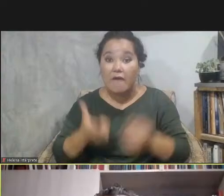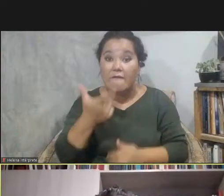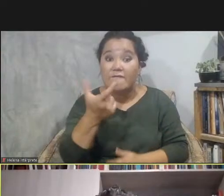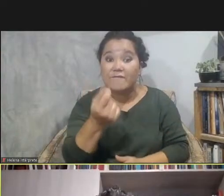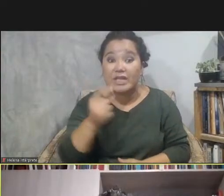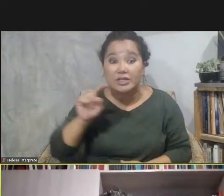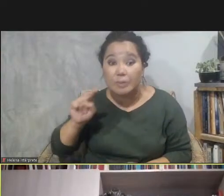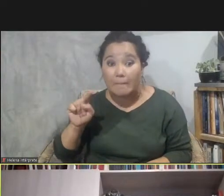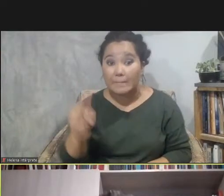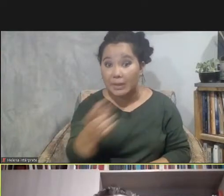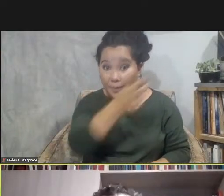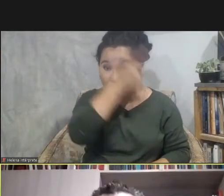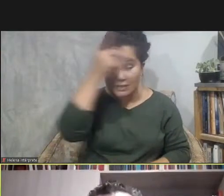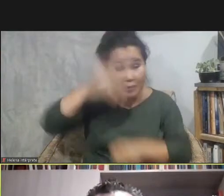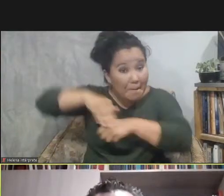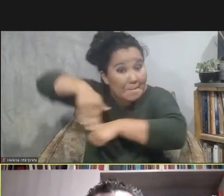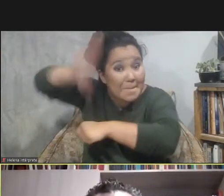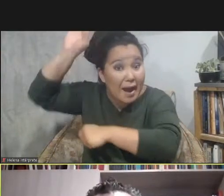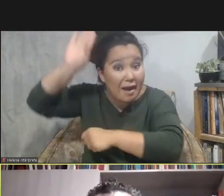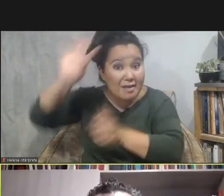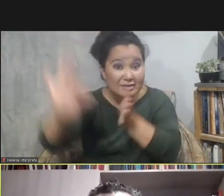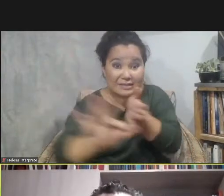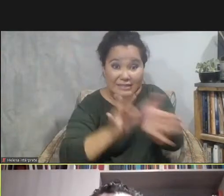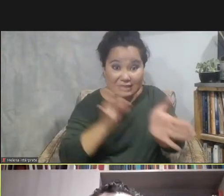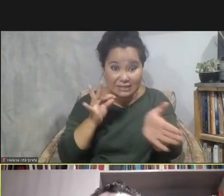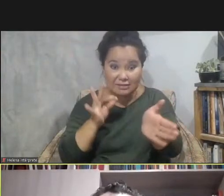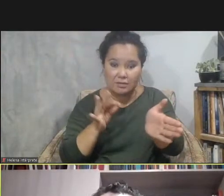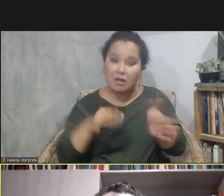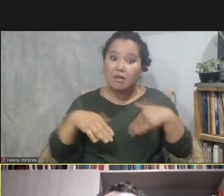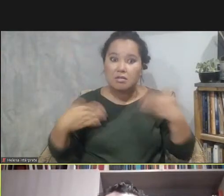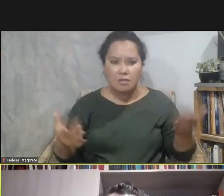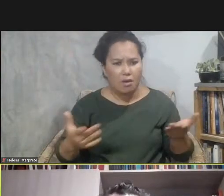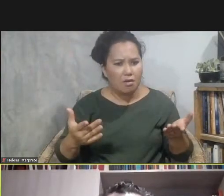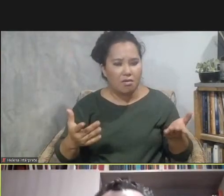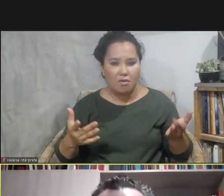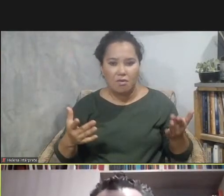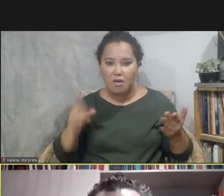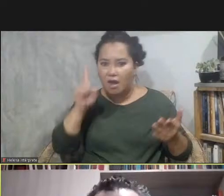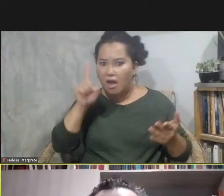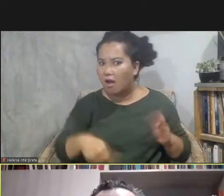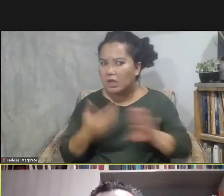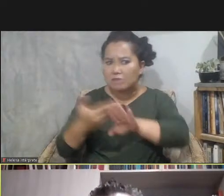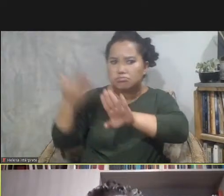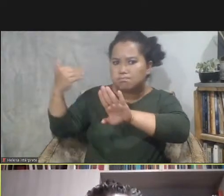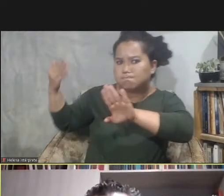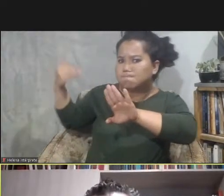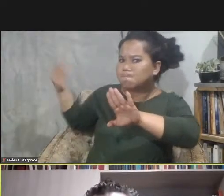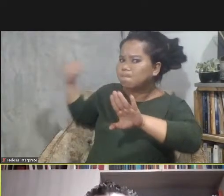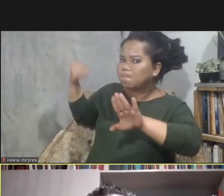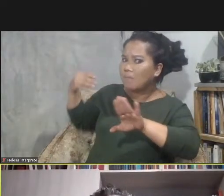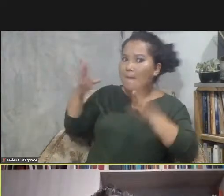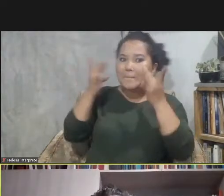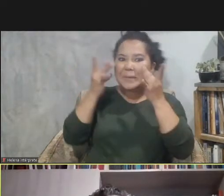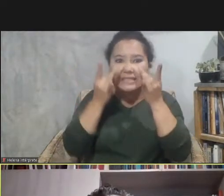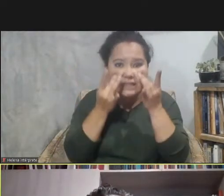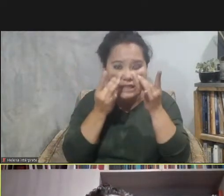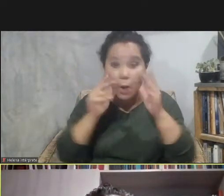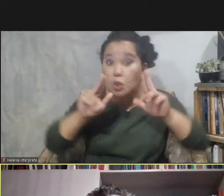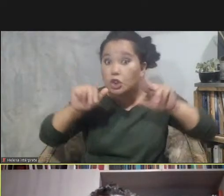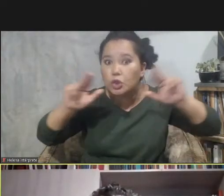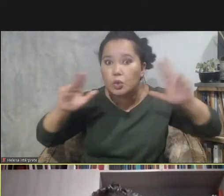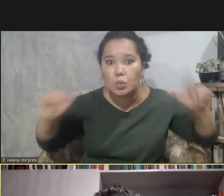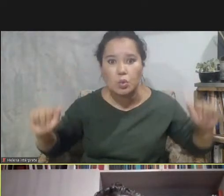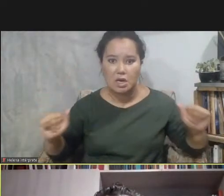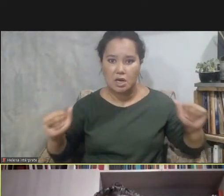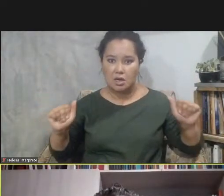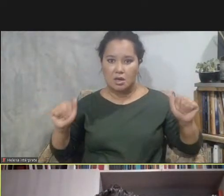inscritas. Então, nós estamos superando as versões presenciais da mesma, né? O